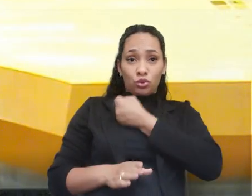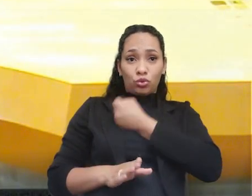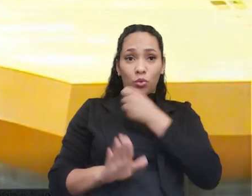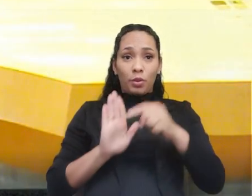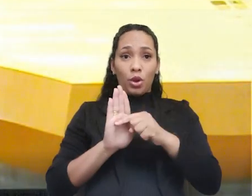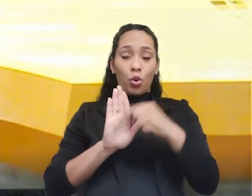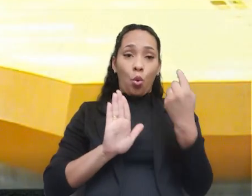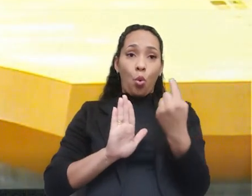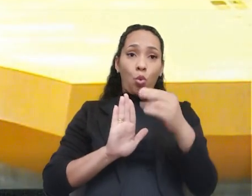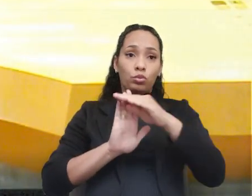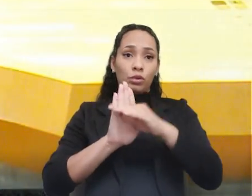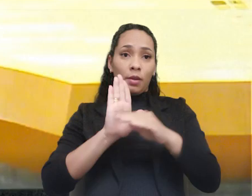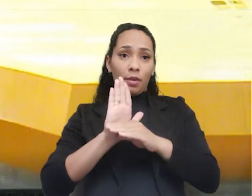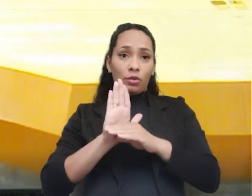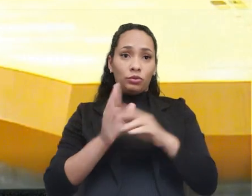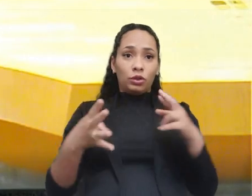da pauta recurso eleitoral número